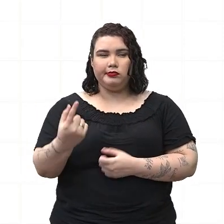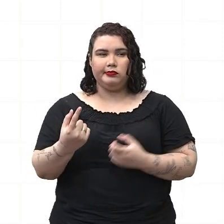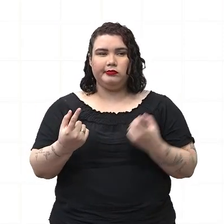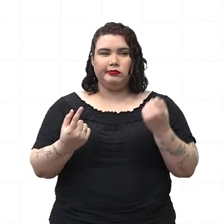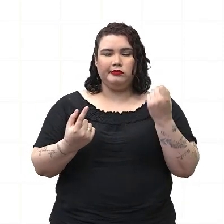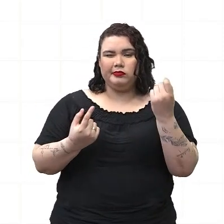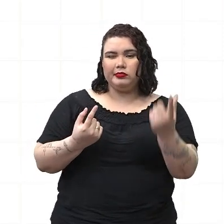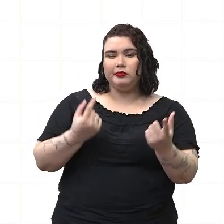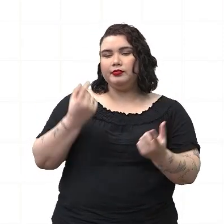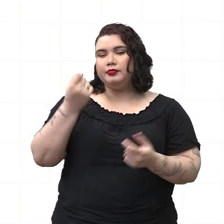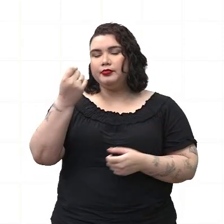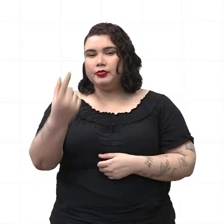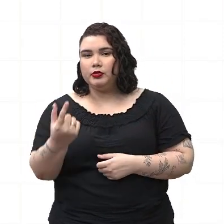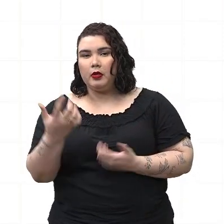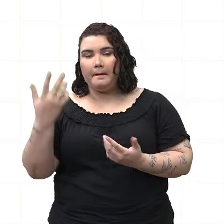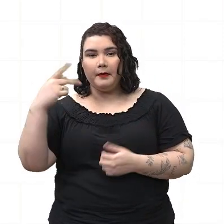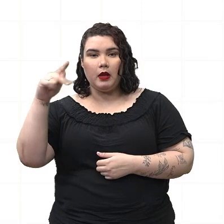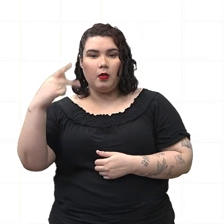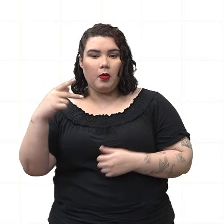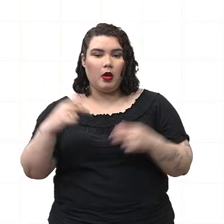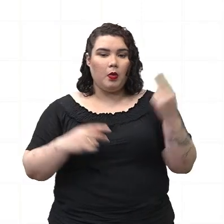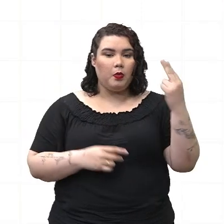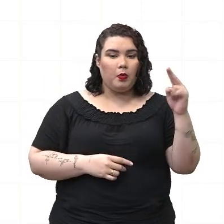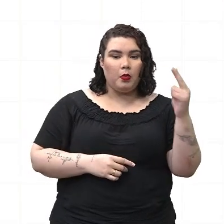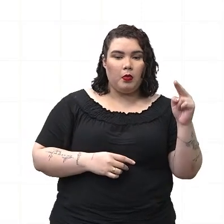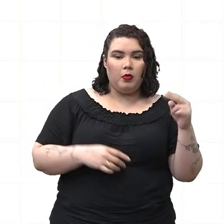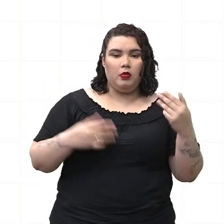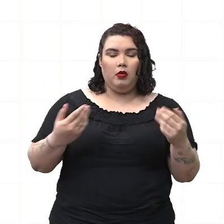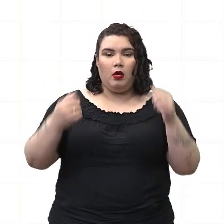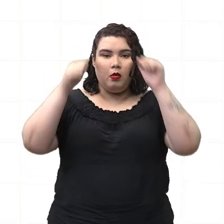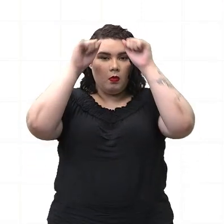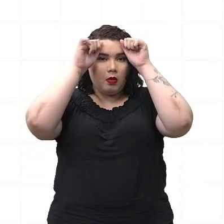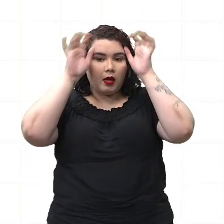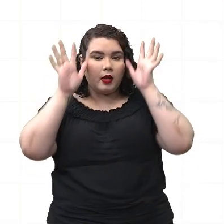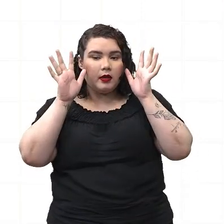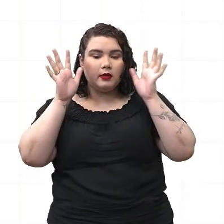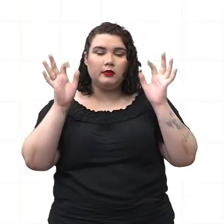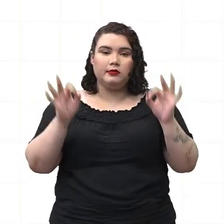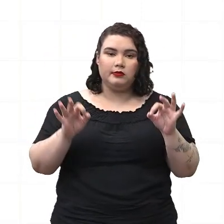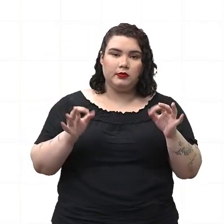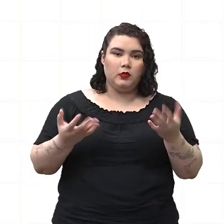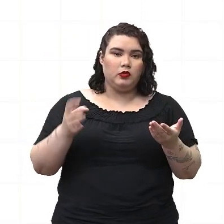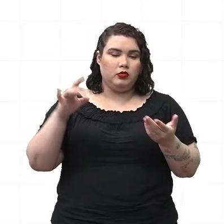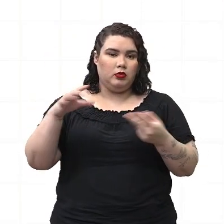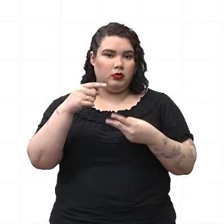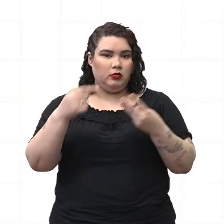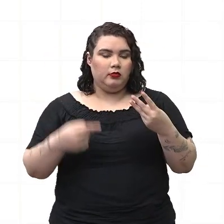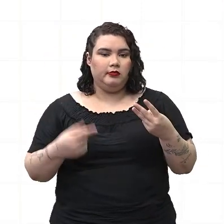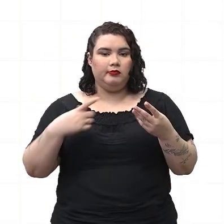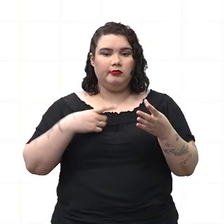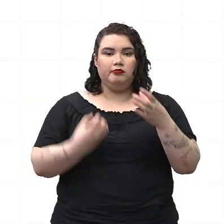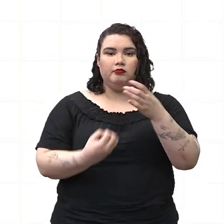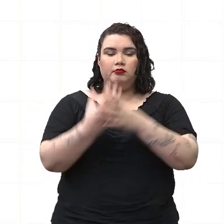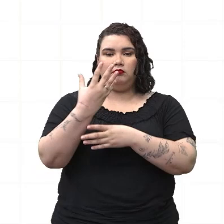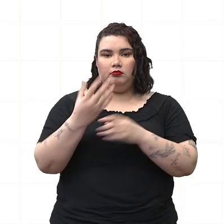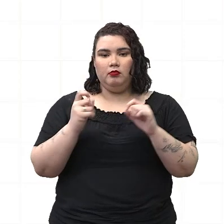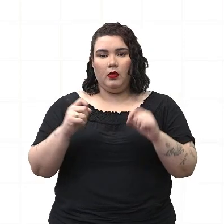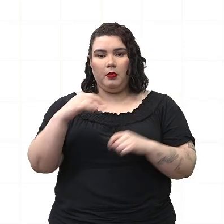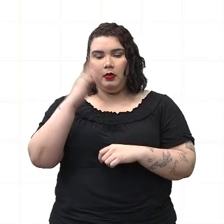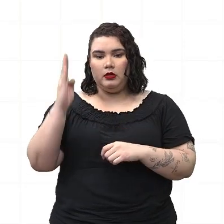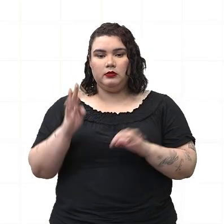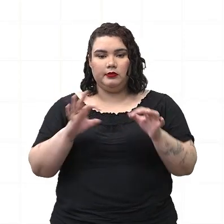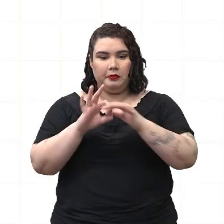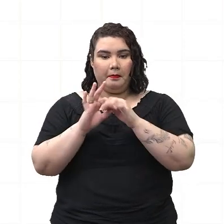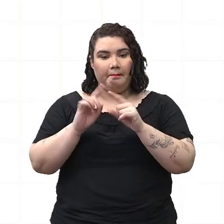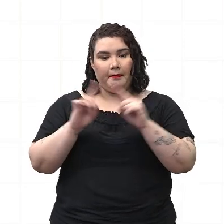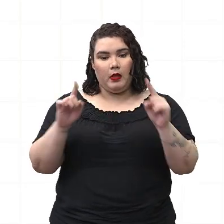caso ali, né, Paraguai, Uruguai, a questão do Acre, né, e só, né, que teve a participação do Brasil. Mas de maneira